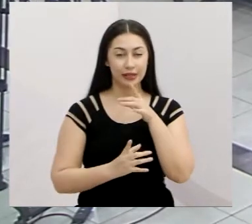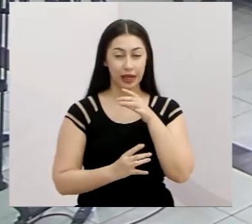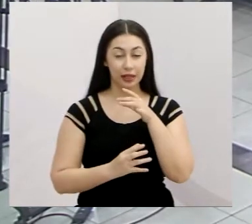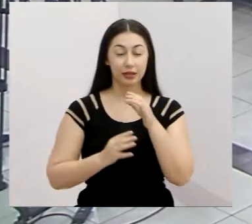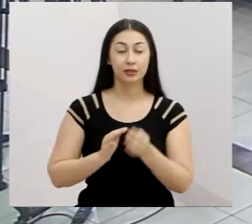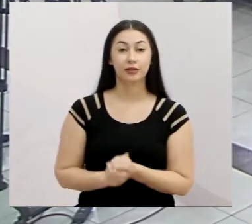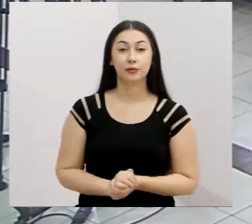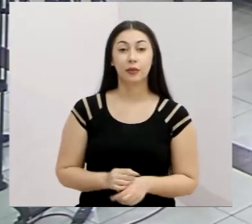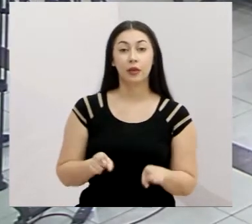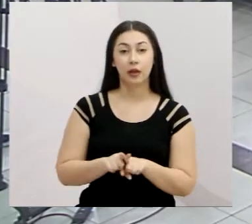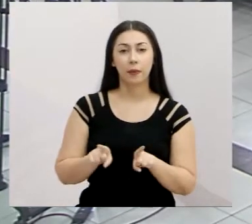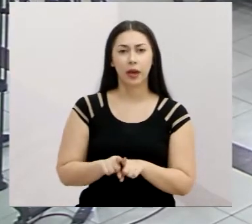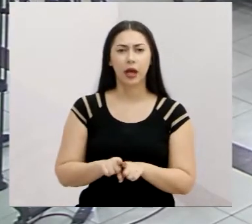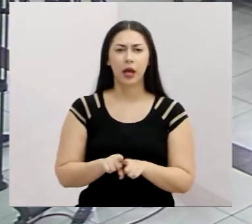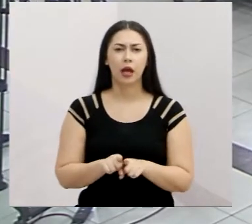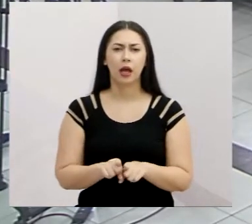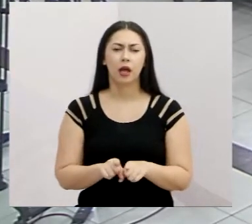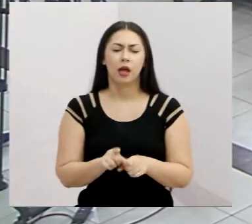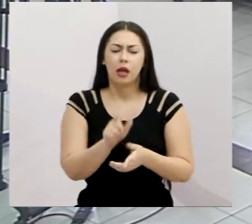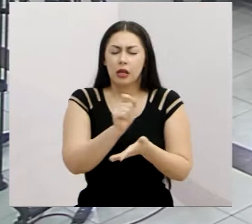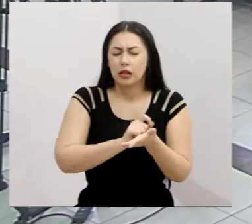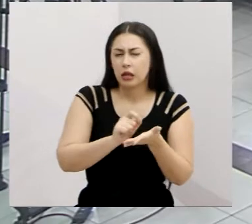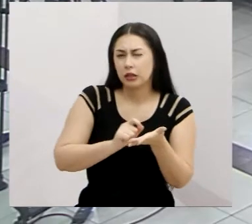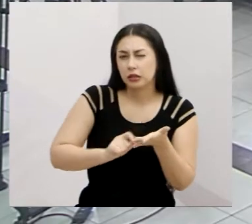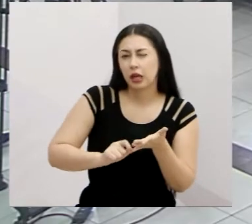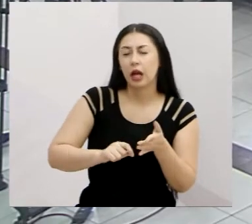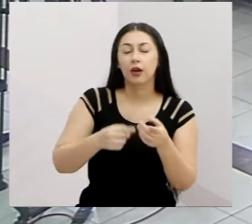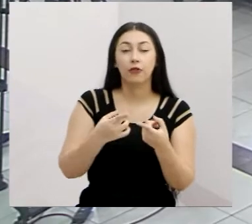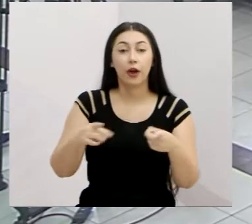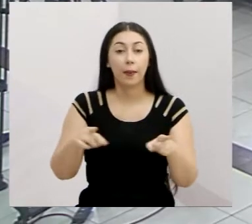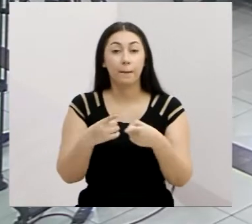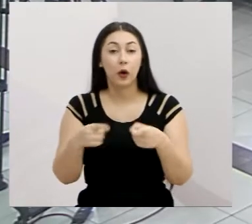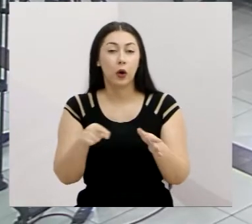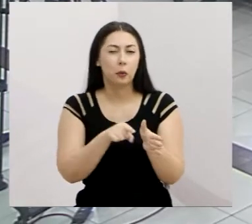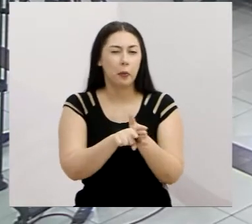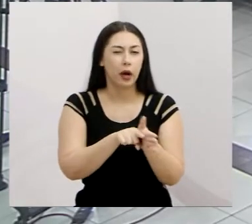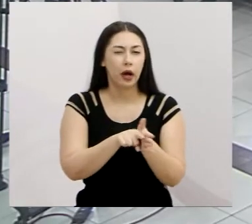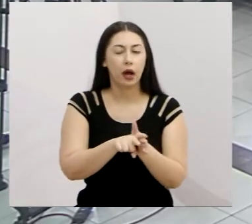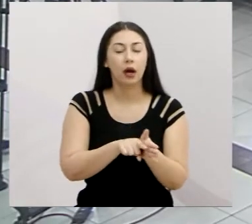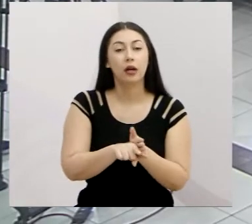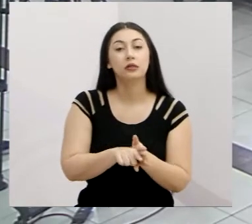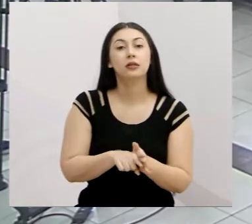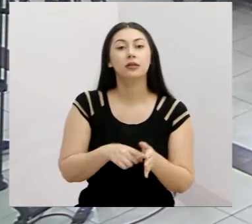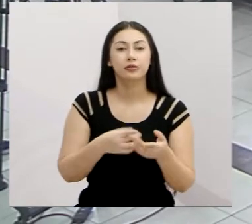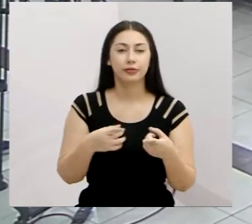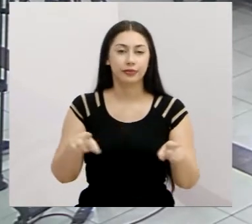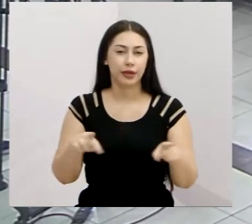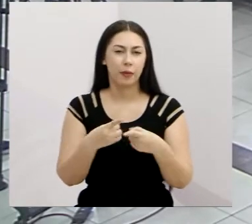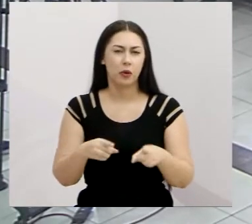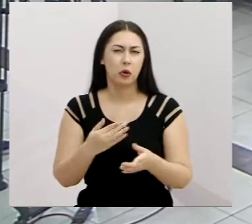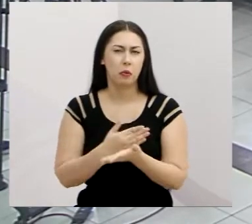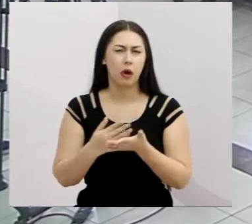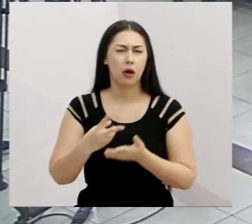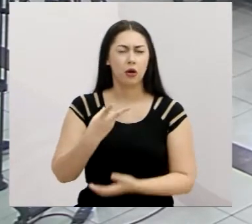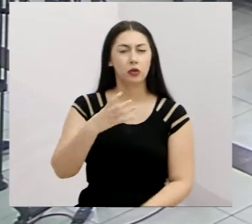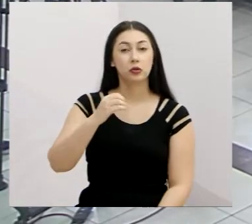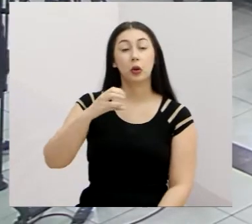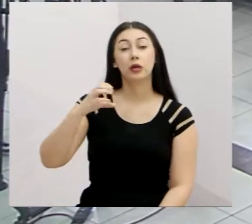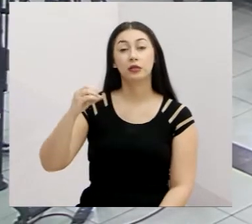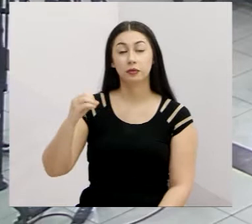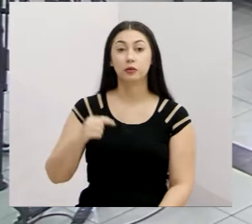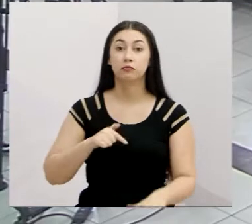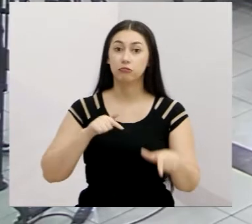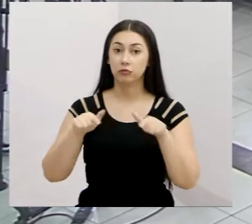e também compositor arranjador e pesquisador que atua no cenário musical desde os anos 2000